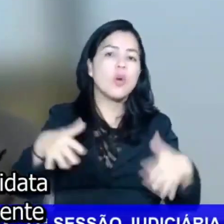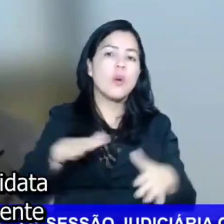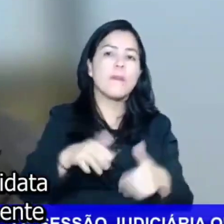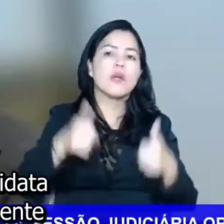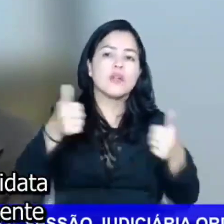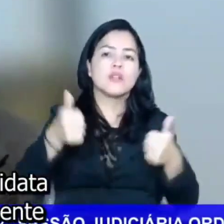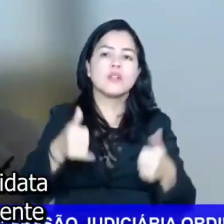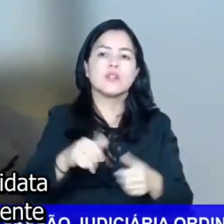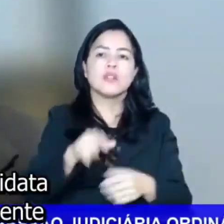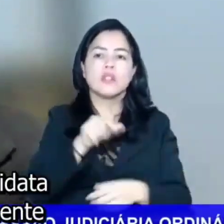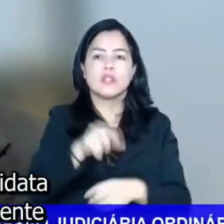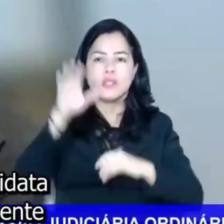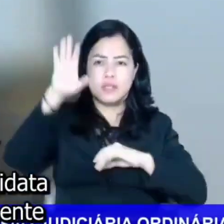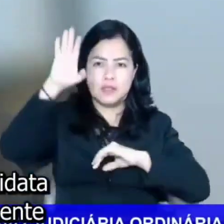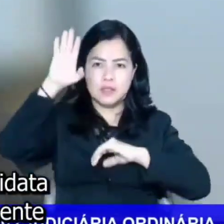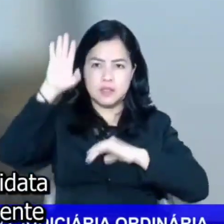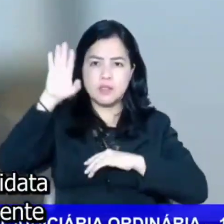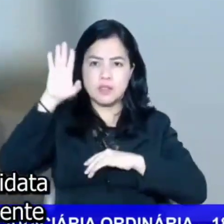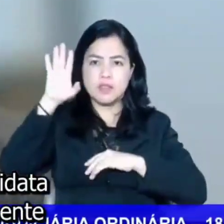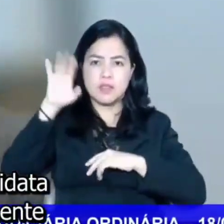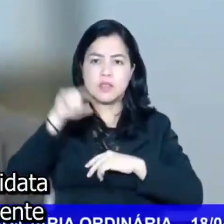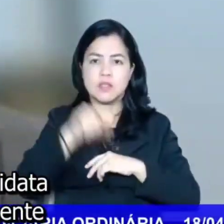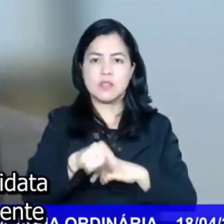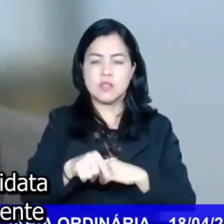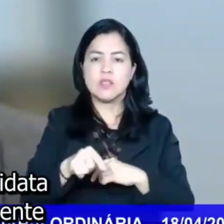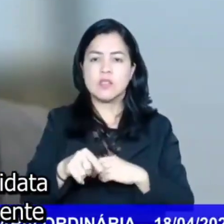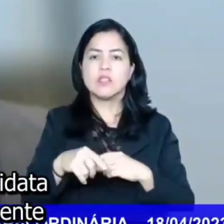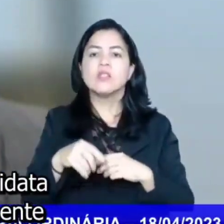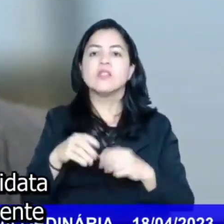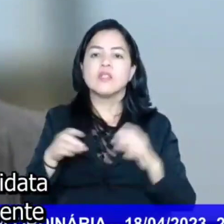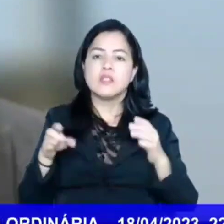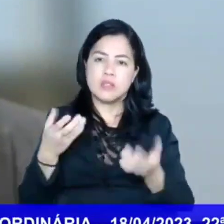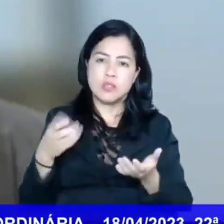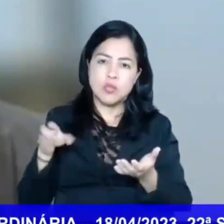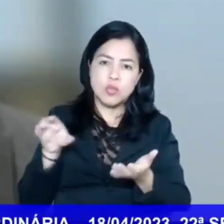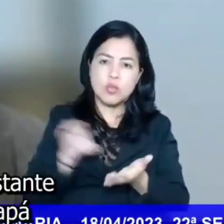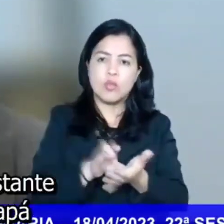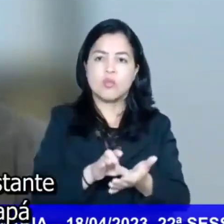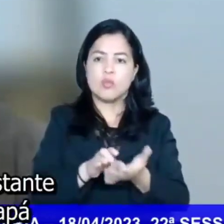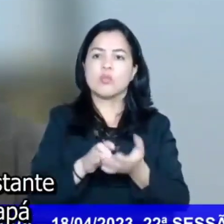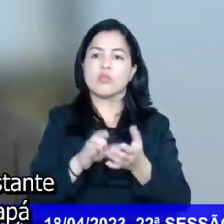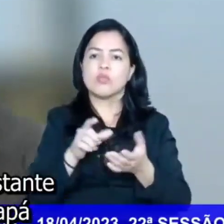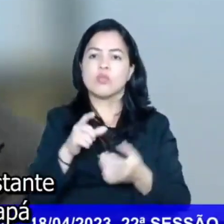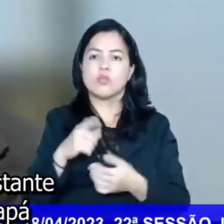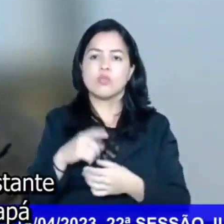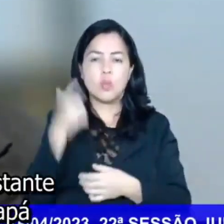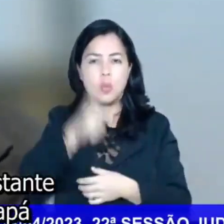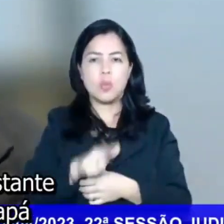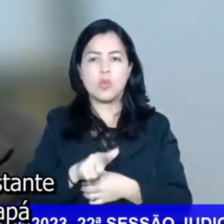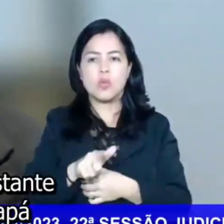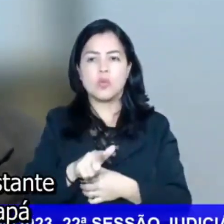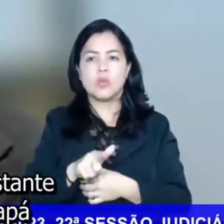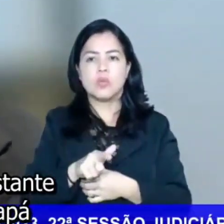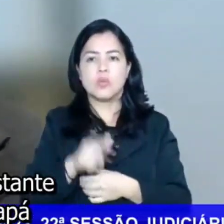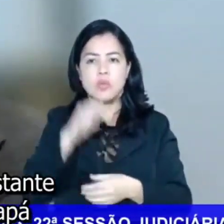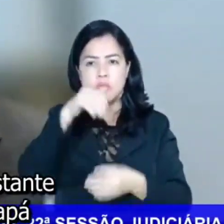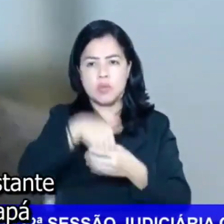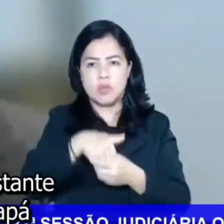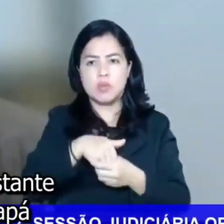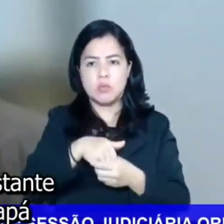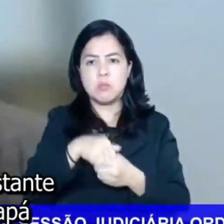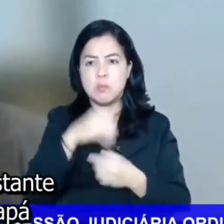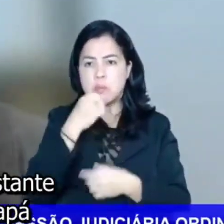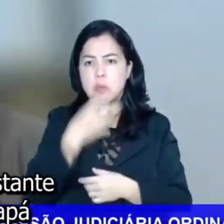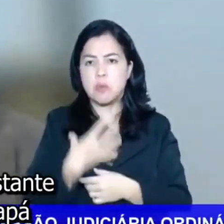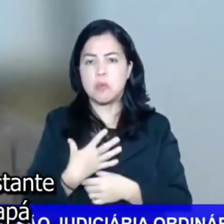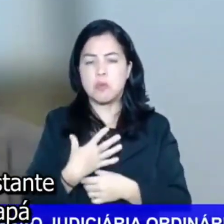assim que a candidata para a qual os recursos foram majoritariamente destinados acabou tendo uma votação